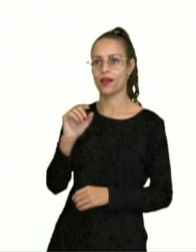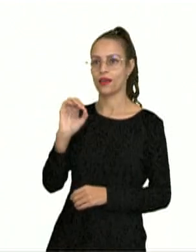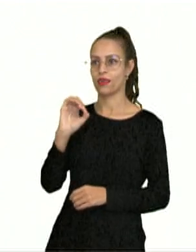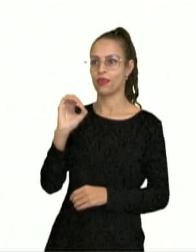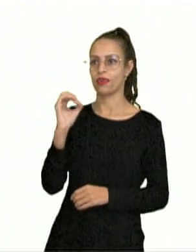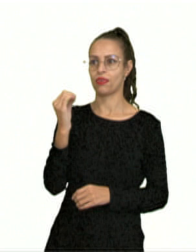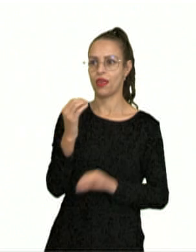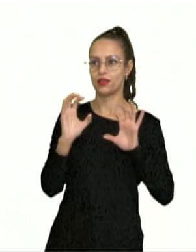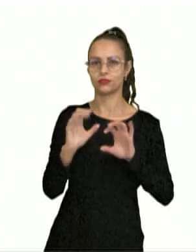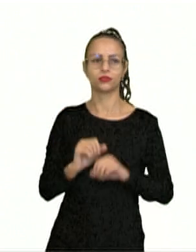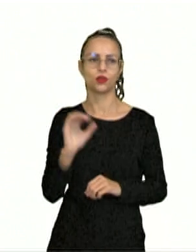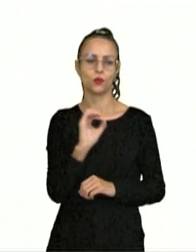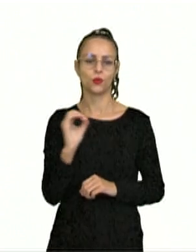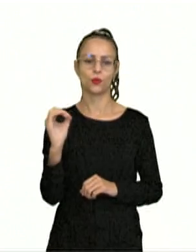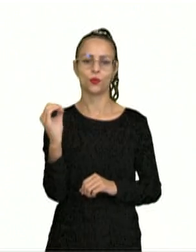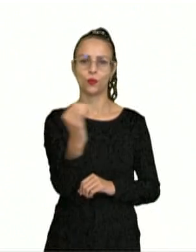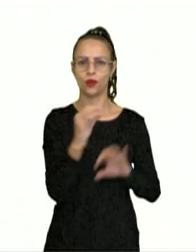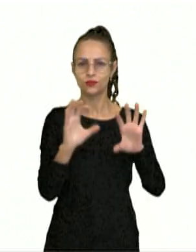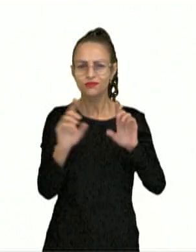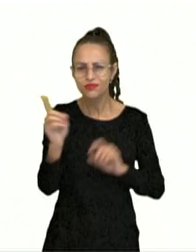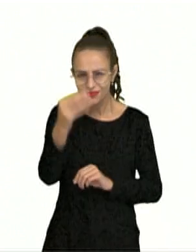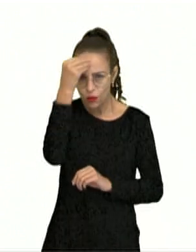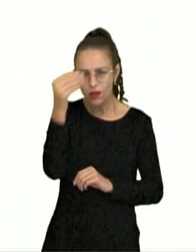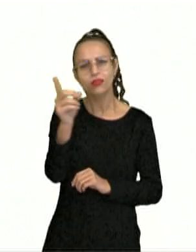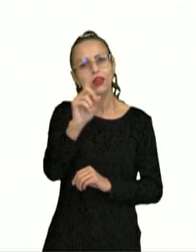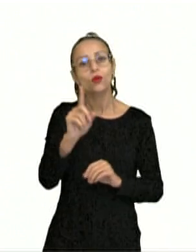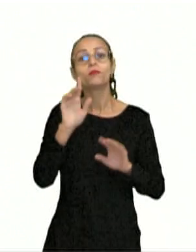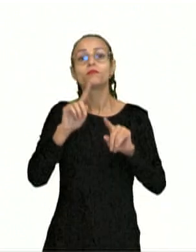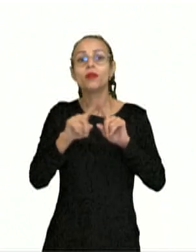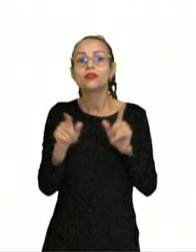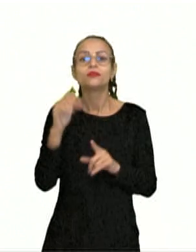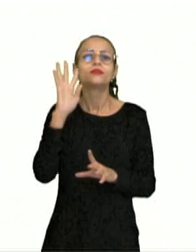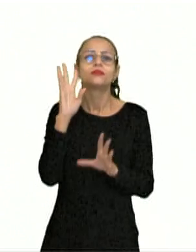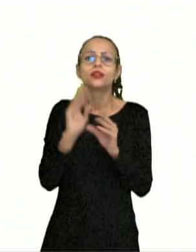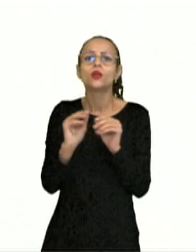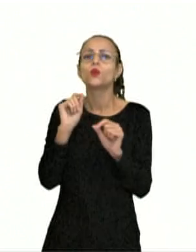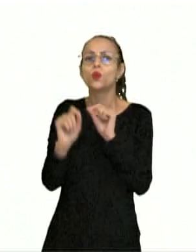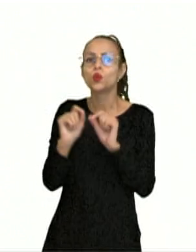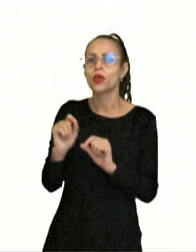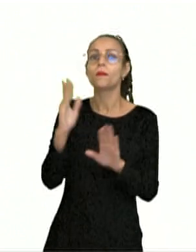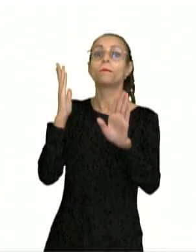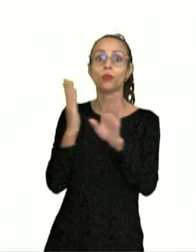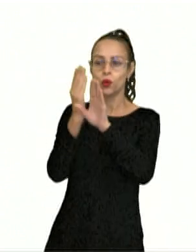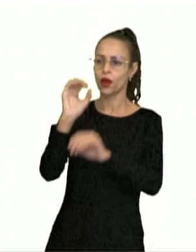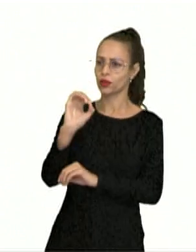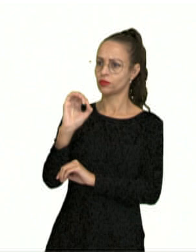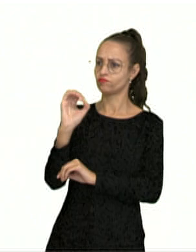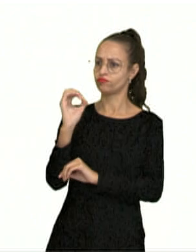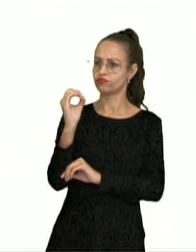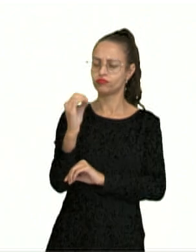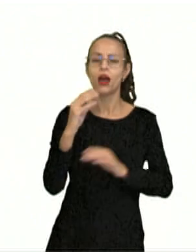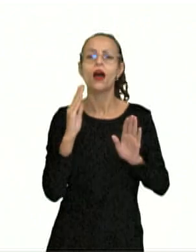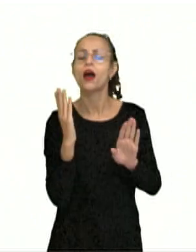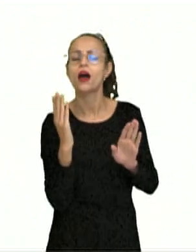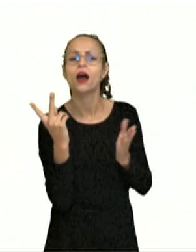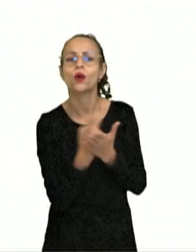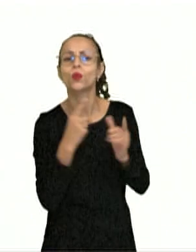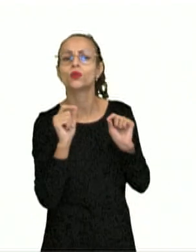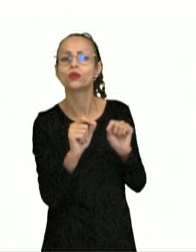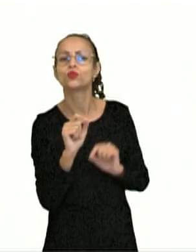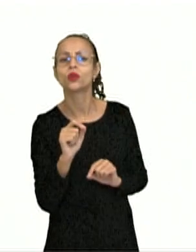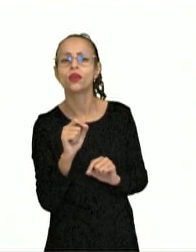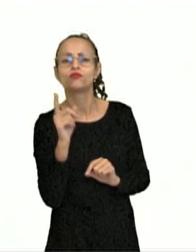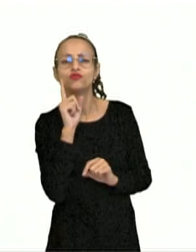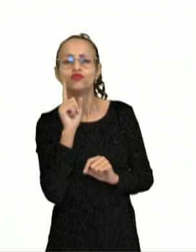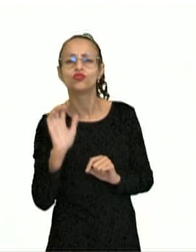translação é essa definição, mas entender o que acontece. É isso que nós temos que frisar, né, e